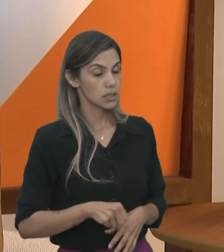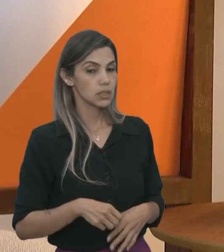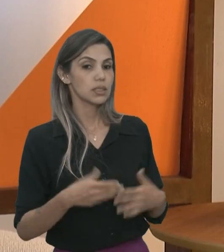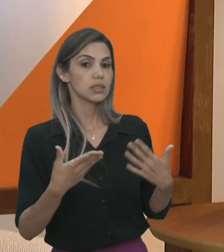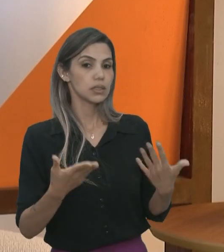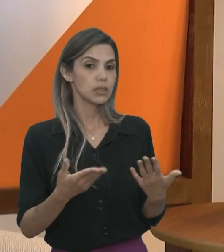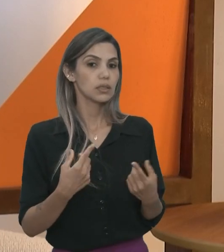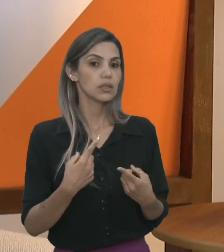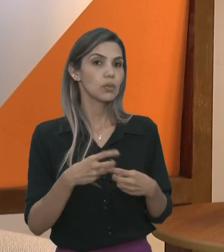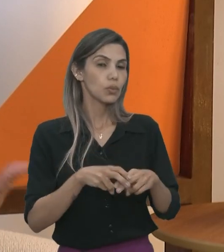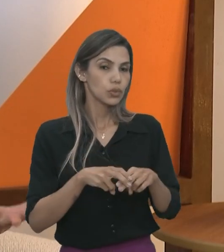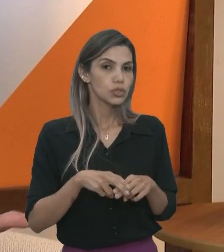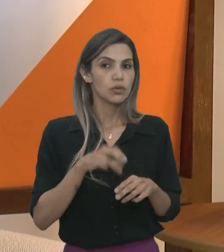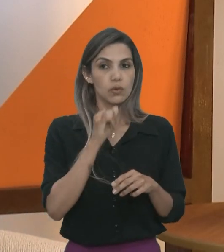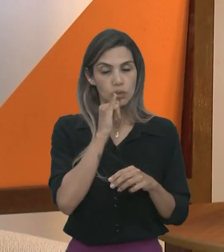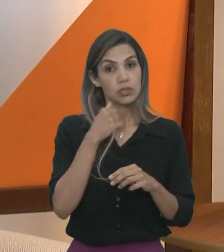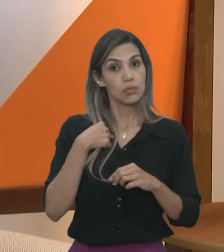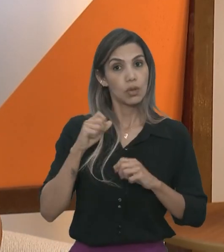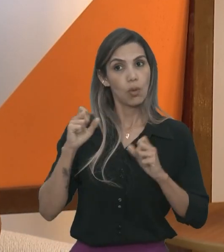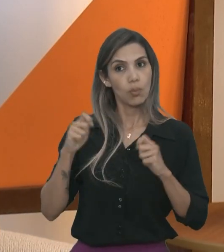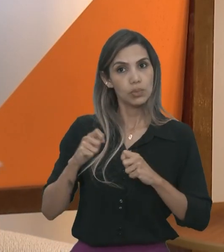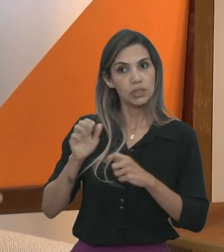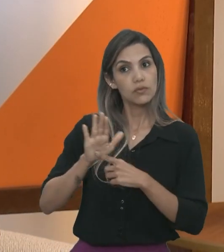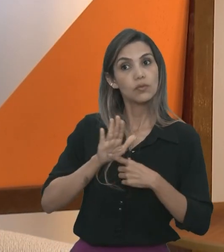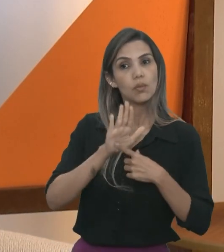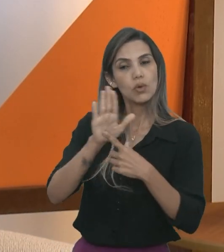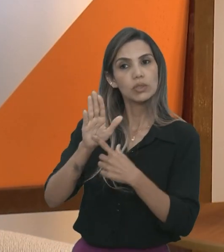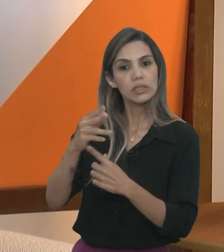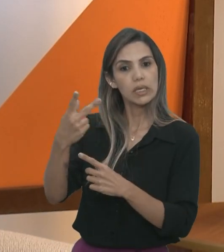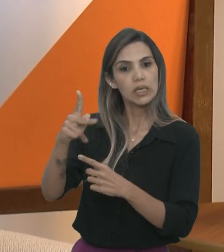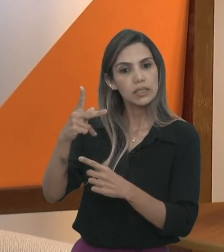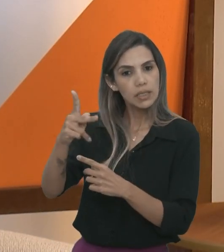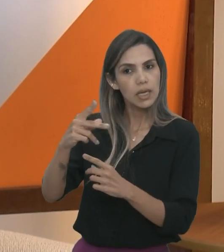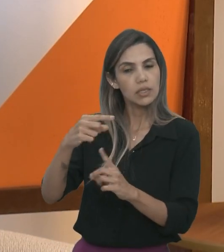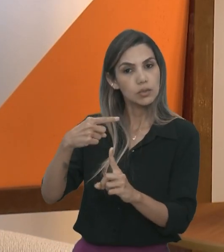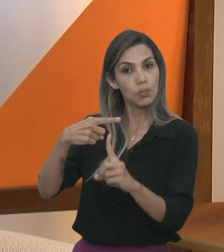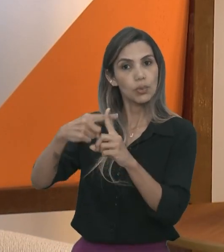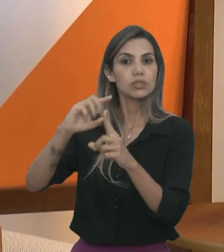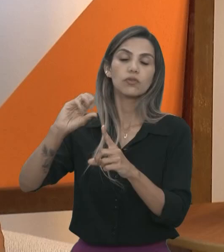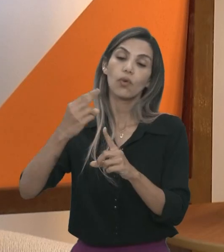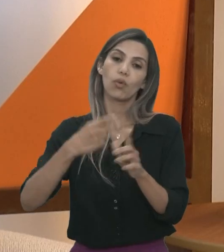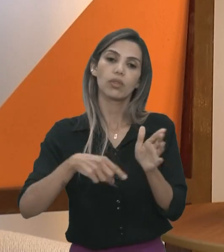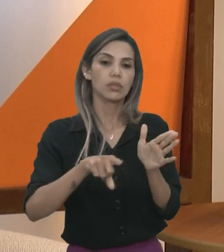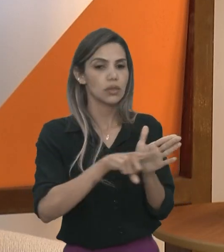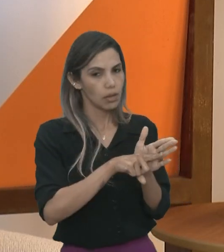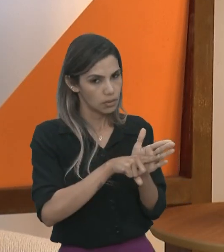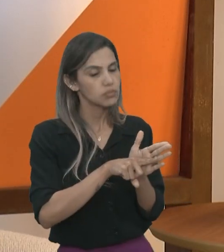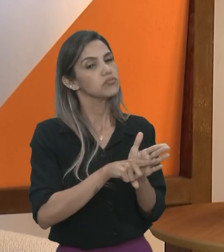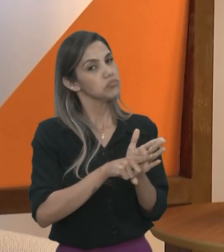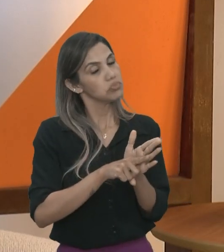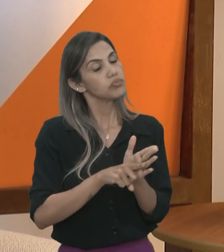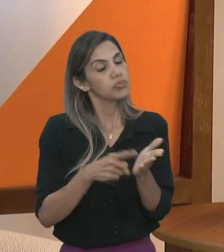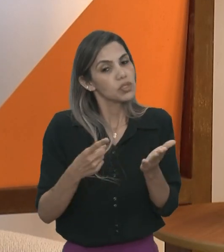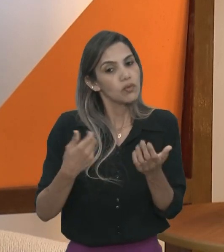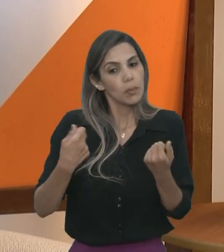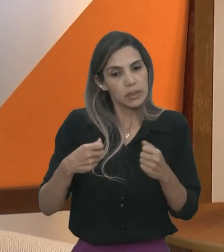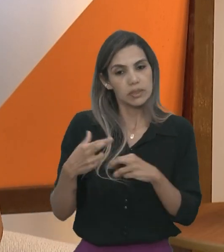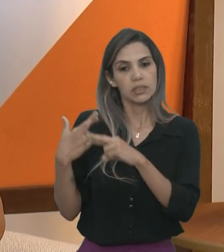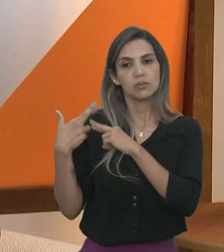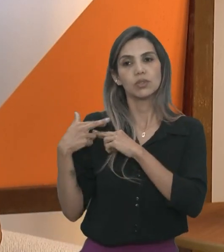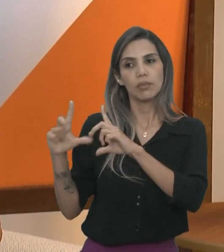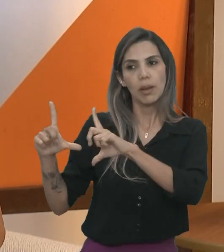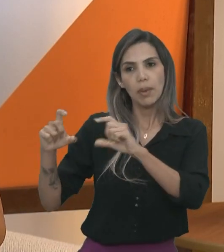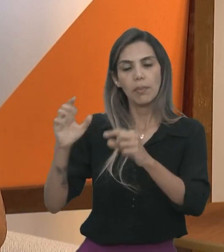pode construir uma imagem positiva ou uma imagem negativa da pessoa. Então, sempre isso norteou